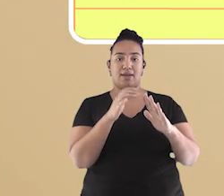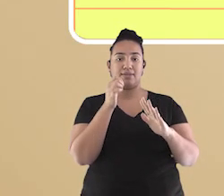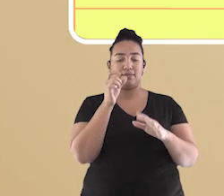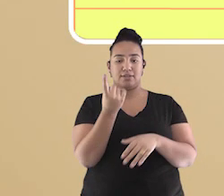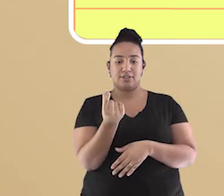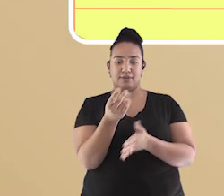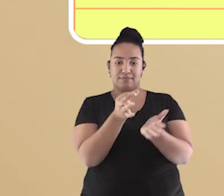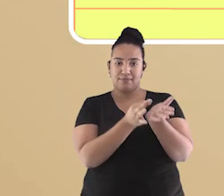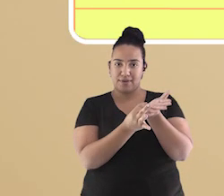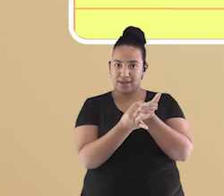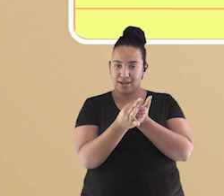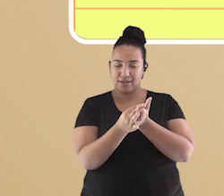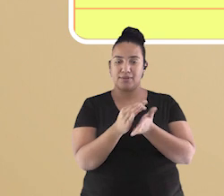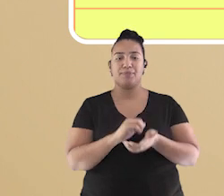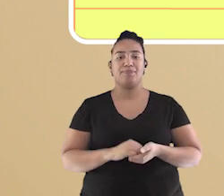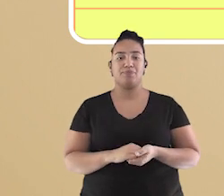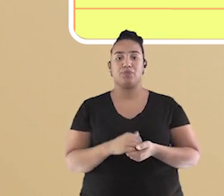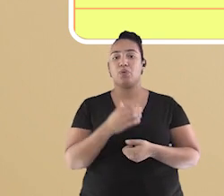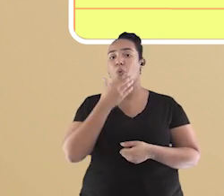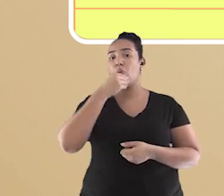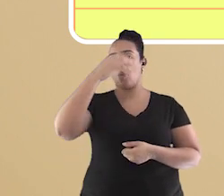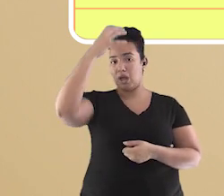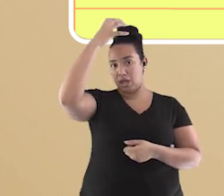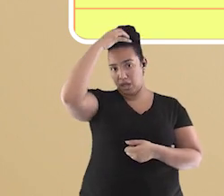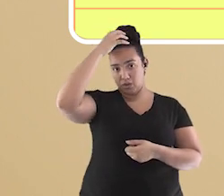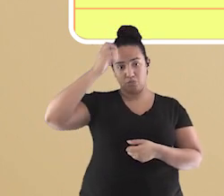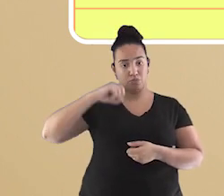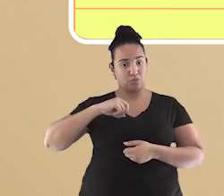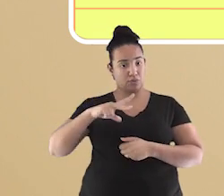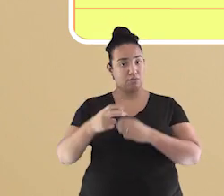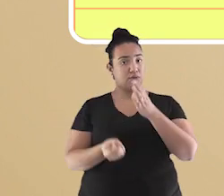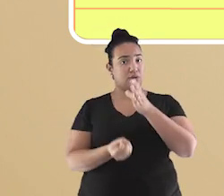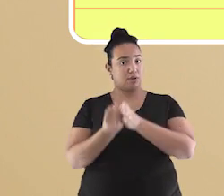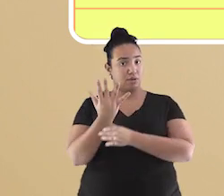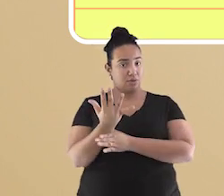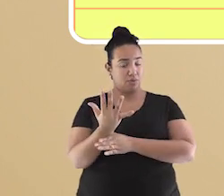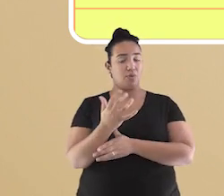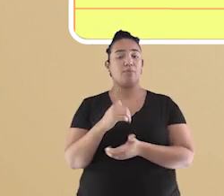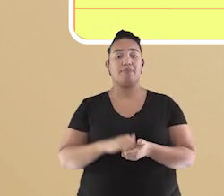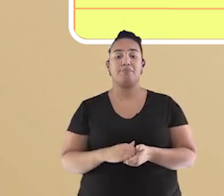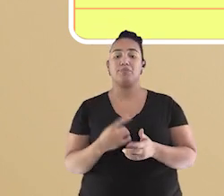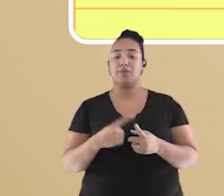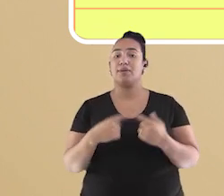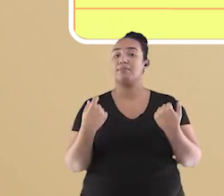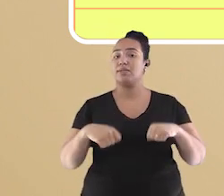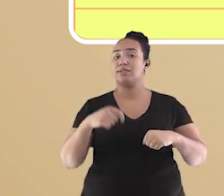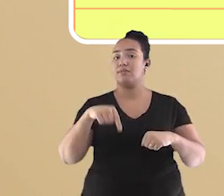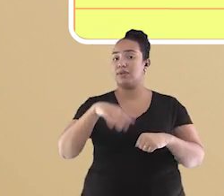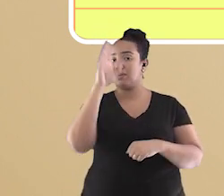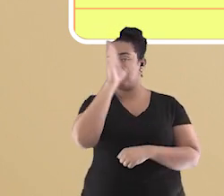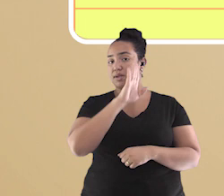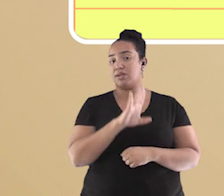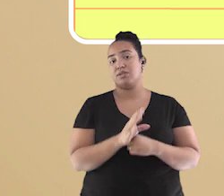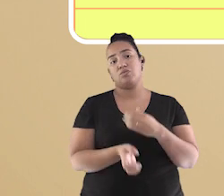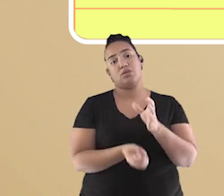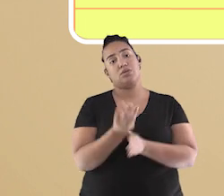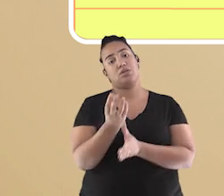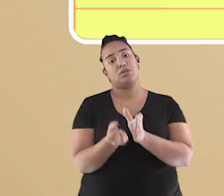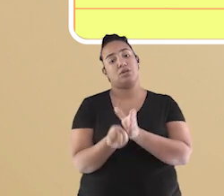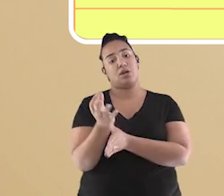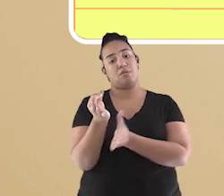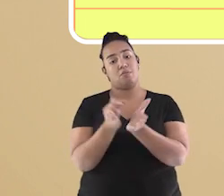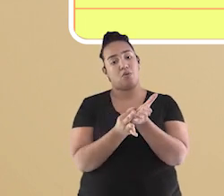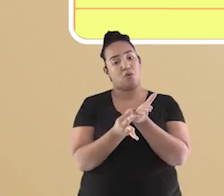em 1694 por Dom Pedro II, rei de Portugal, para atender à demanda de fabricação de moedas no Brasil